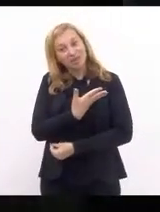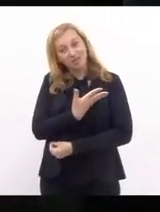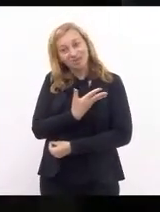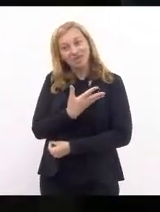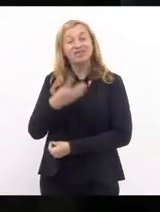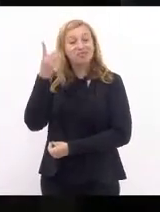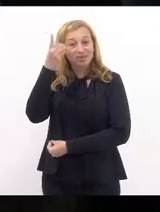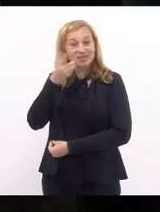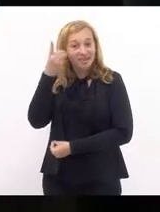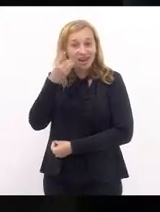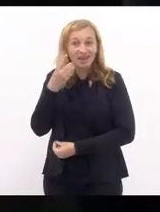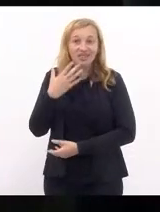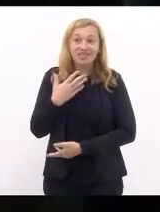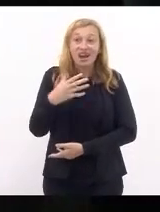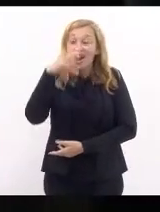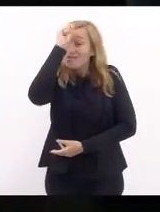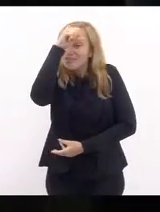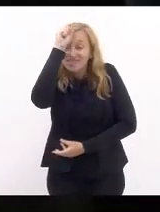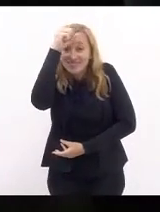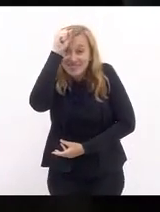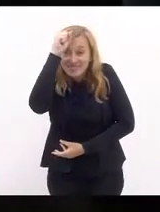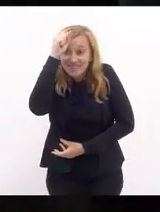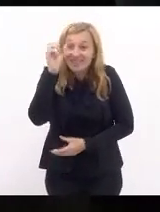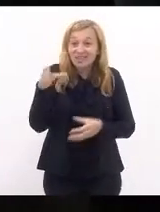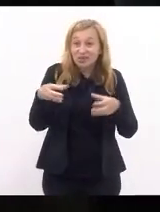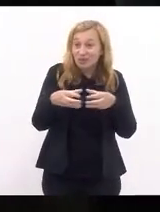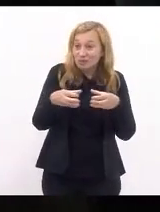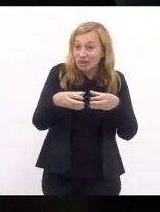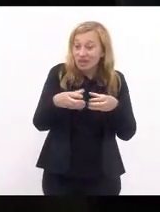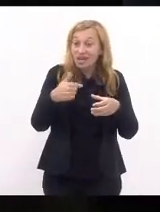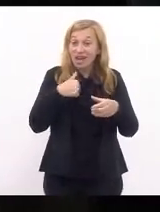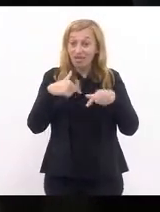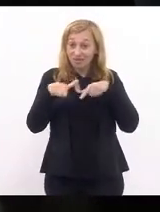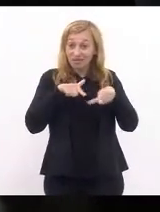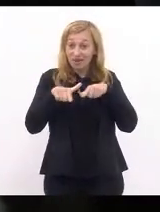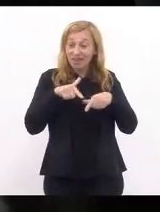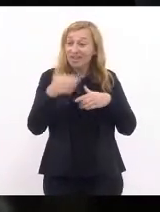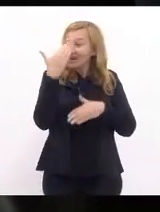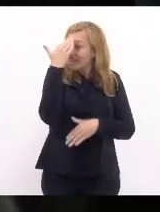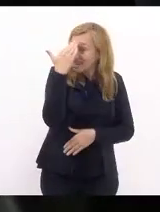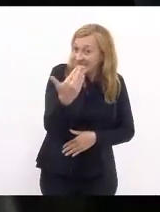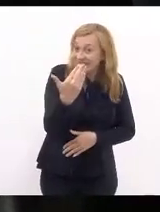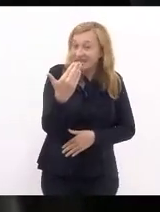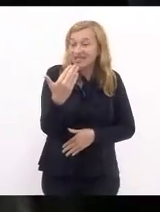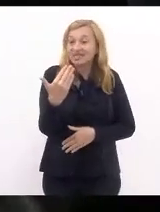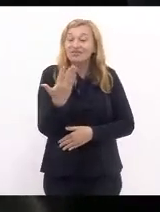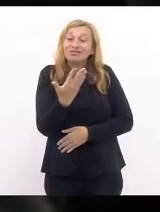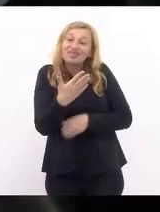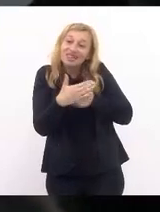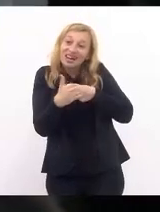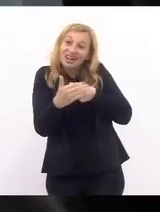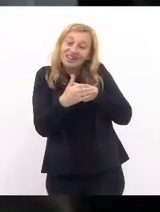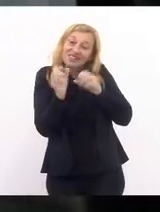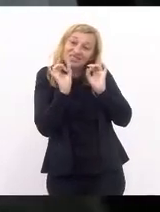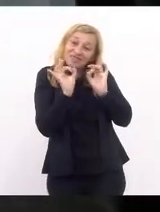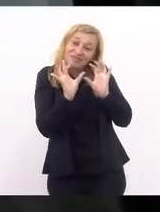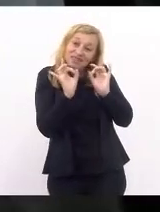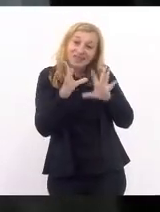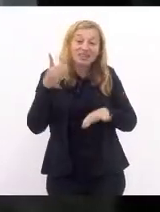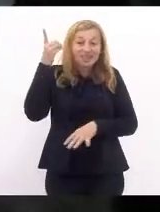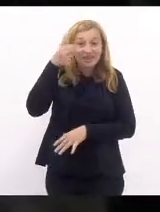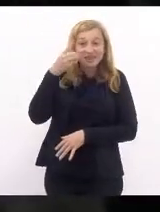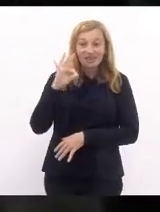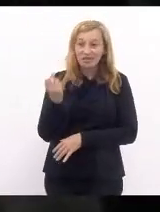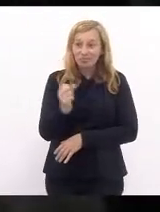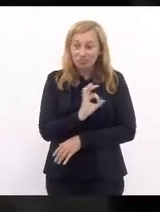amigos deputados é aprende muito nas comissões onde eu trabalhei queria agradecer com muito carinho especial a